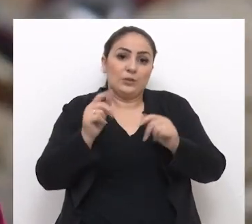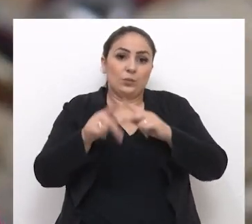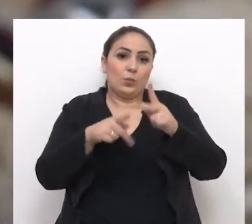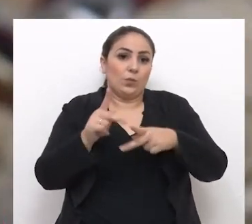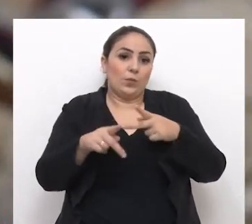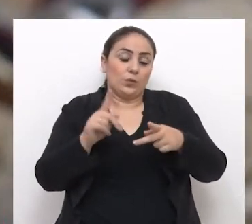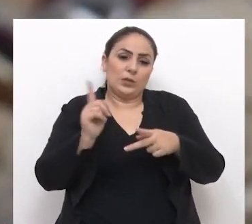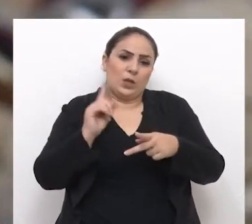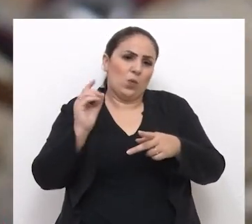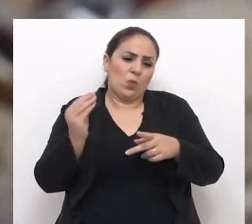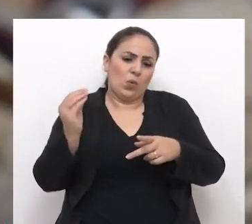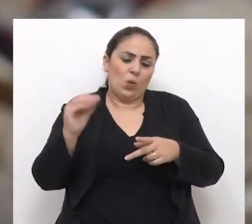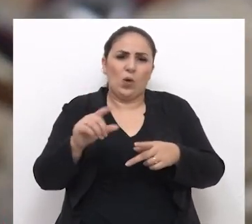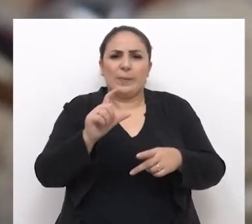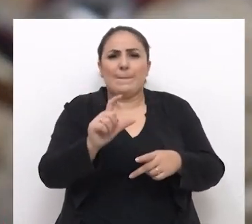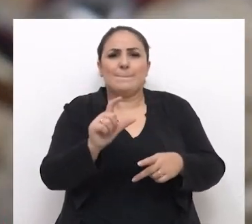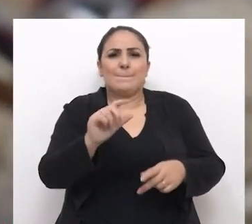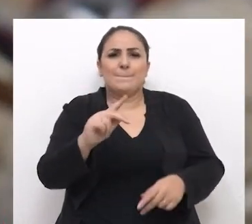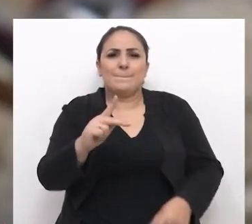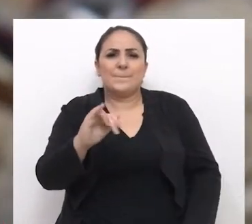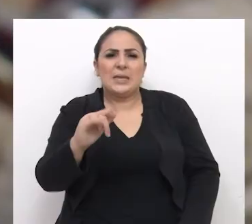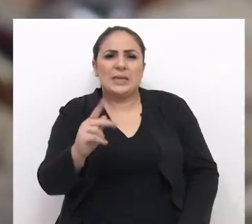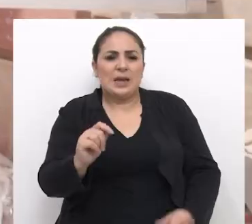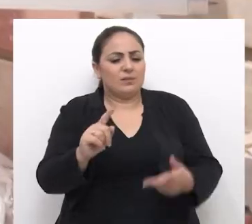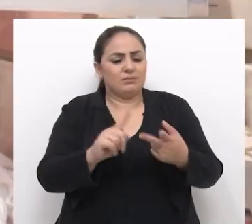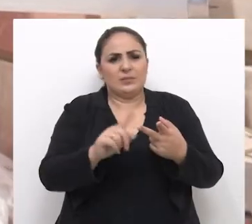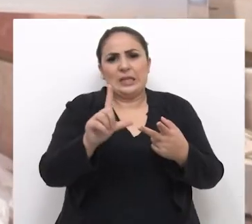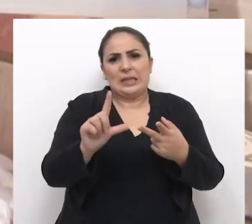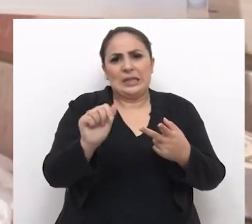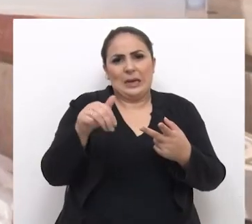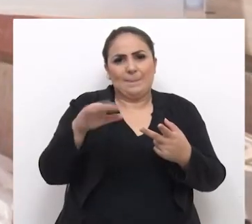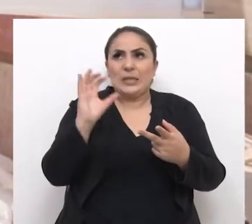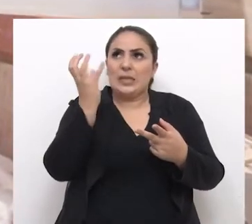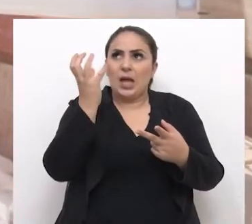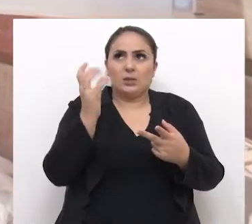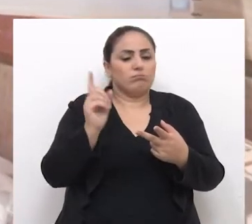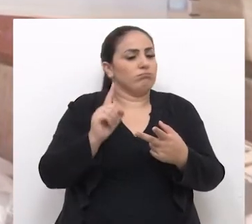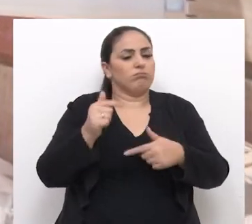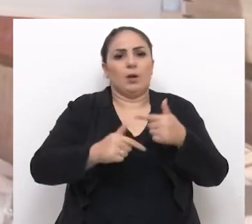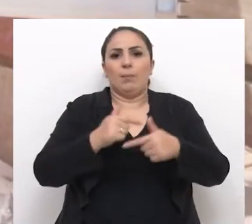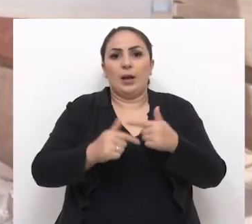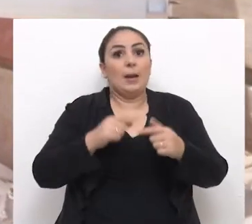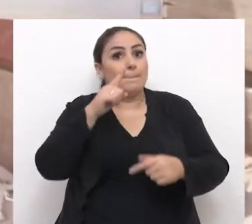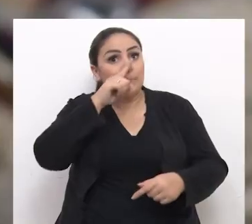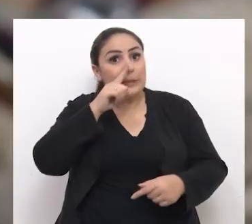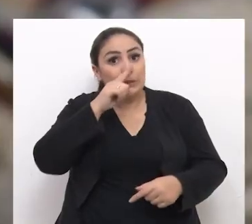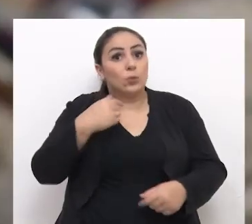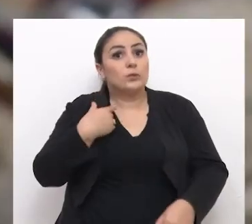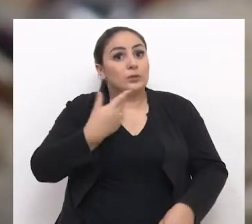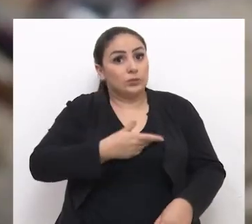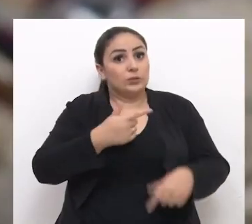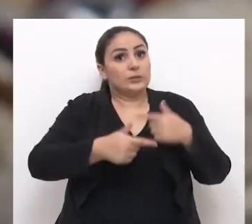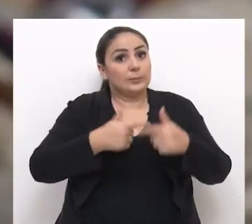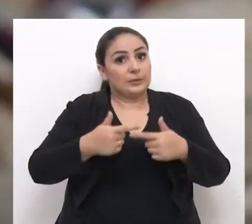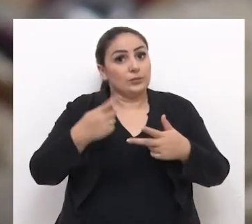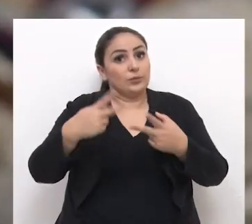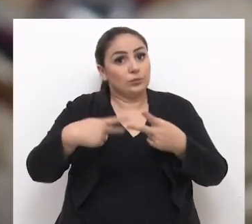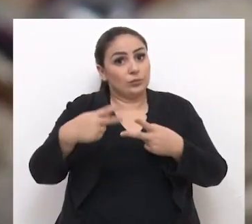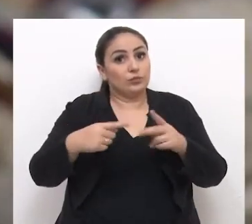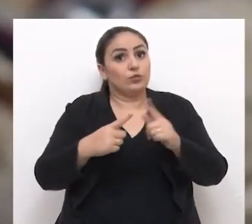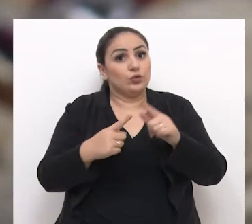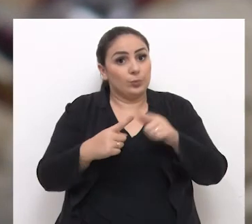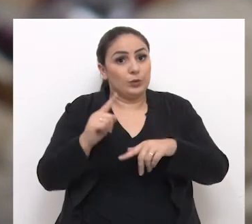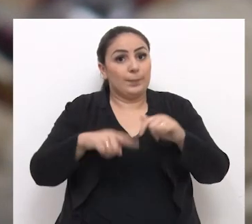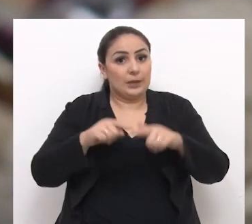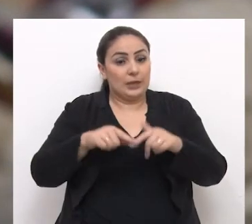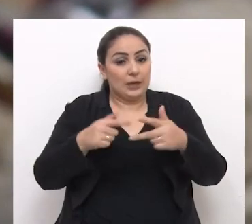Eu peço para o povo que não coloque nem pilha, nem lâmpada, porque a gente não trabalha com pilha nem com lâmpada. São perigosos para nós trabalhar